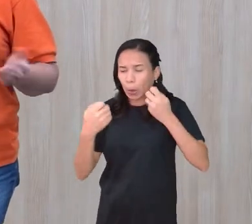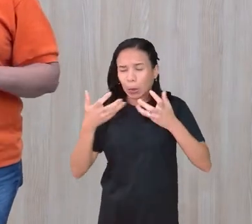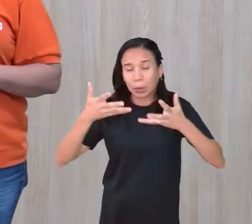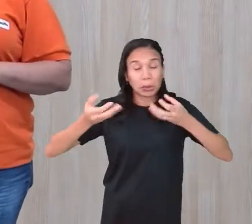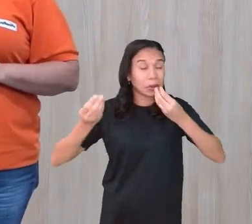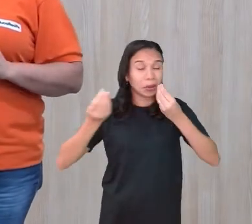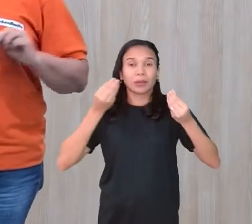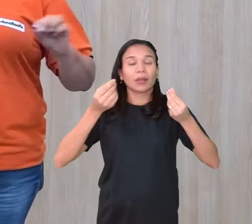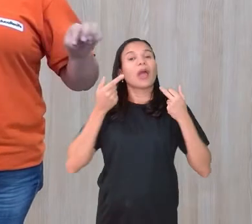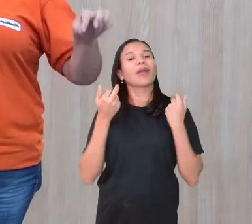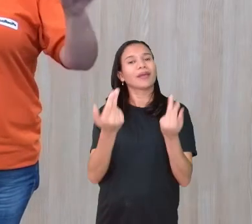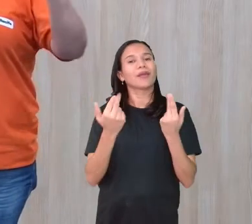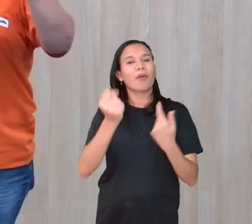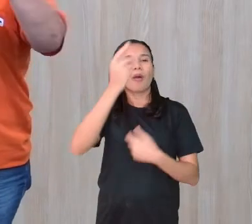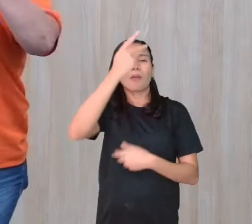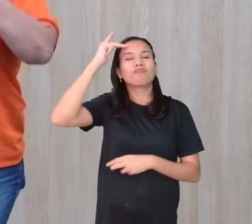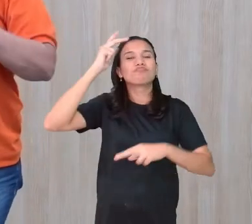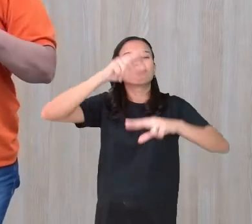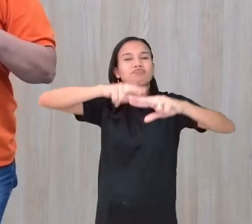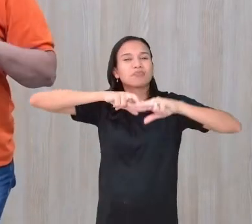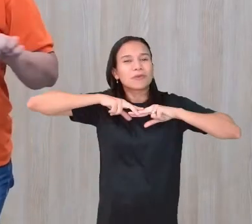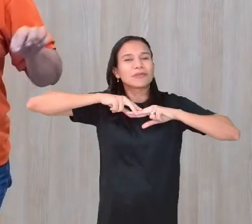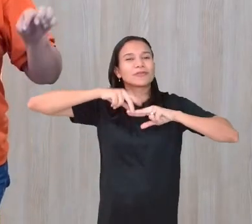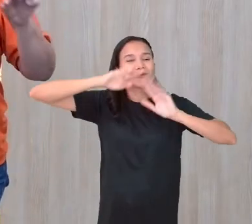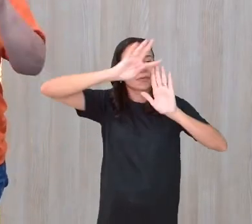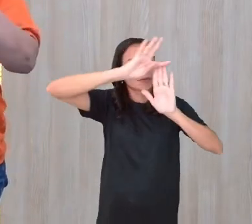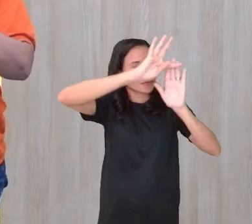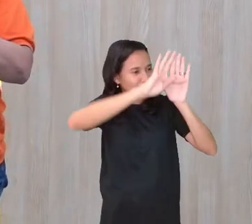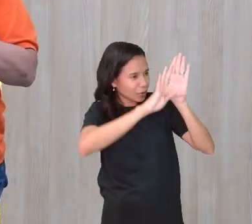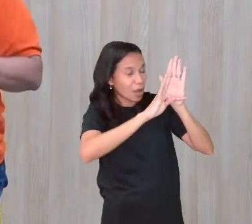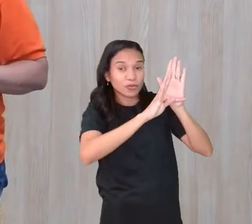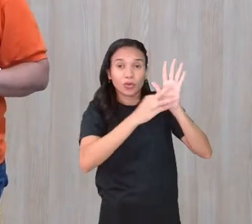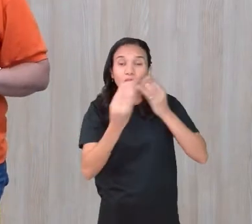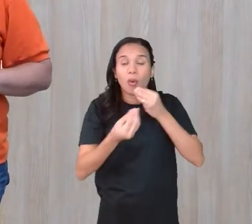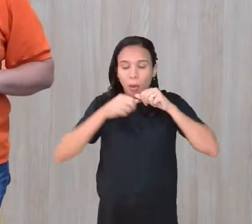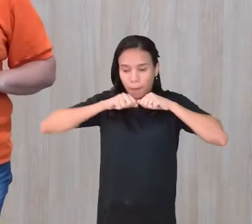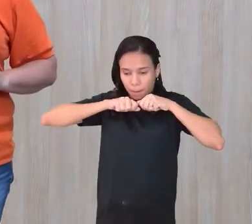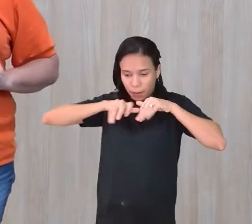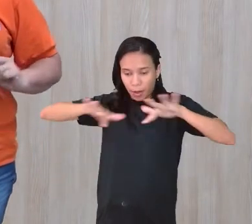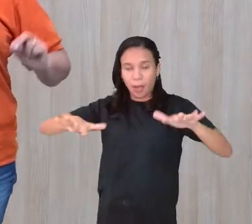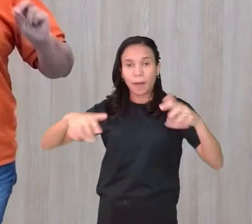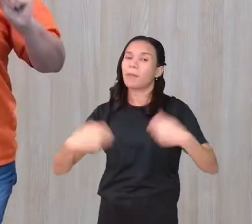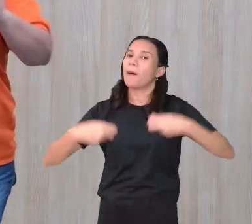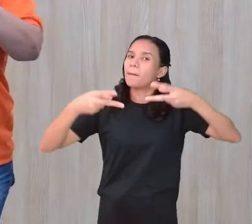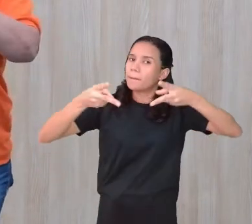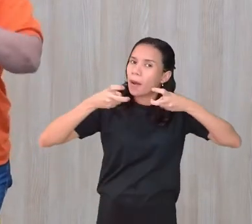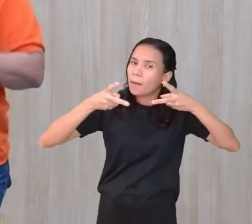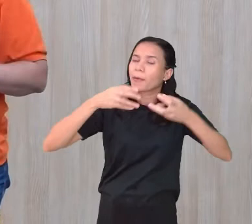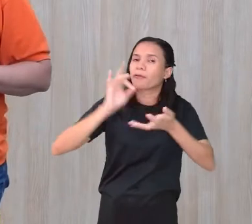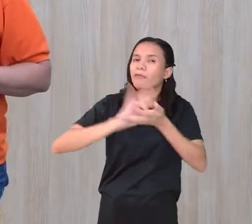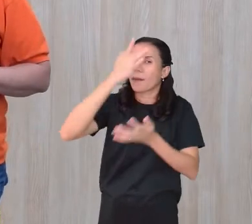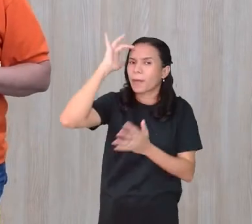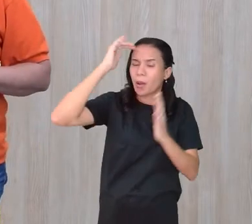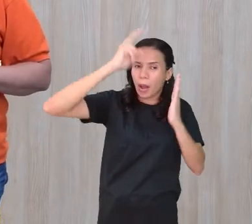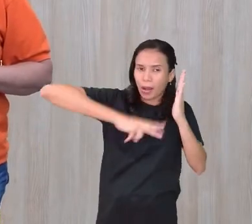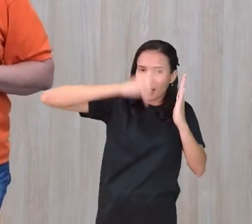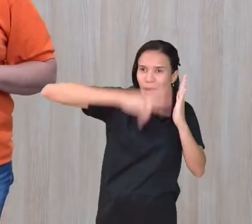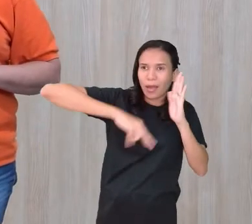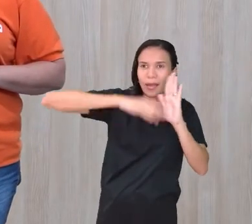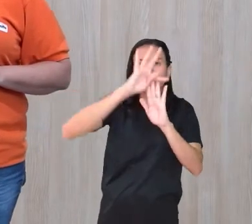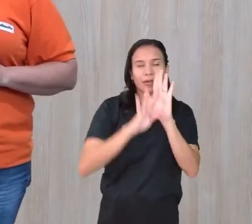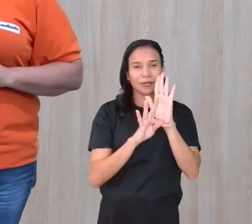pessoal. Então, nosso texto, ele circula e nós temos que perceber quem está lendo os nossos